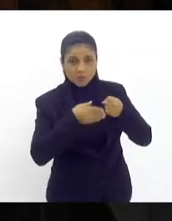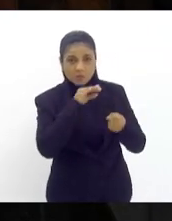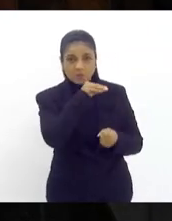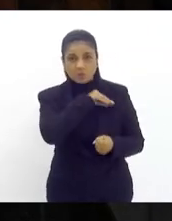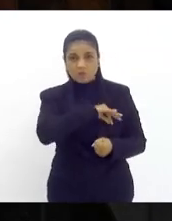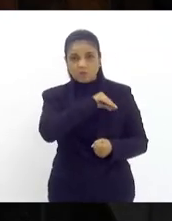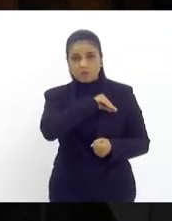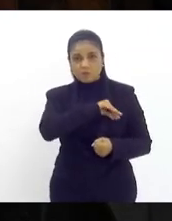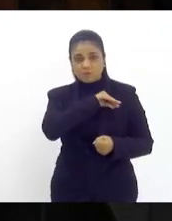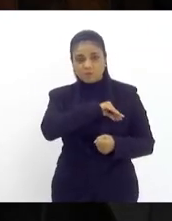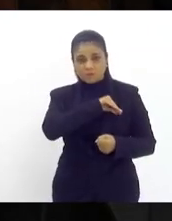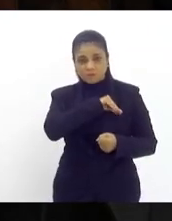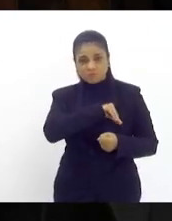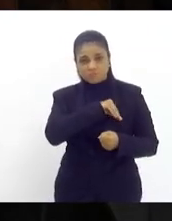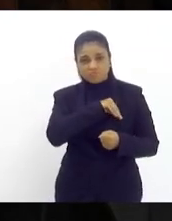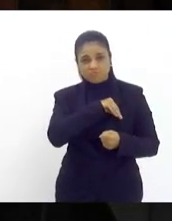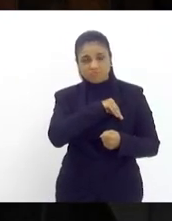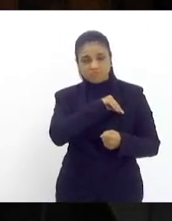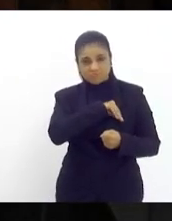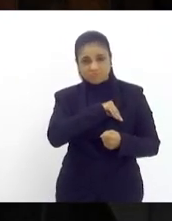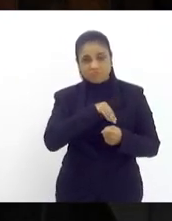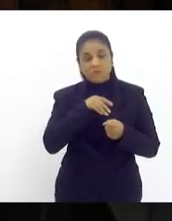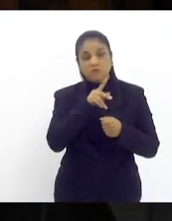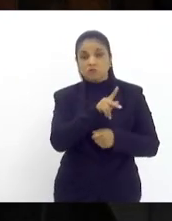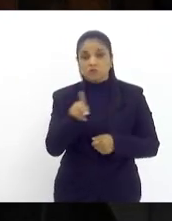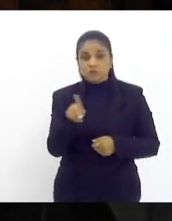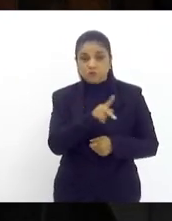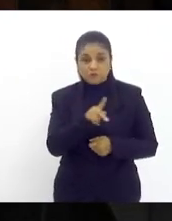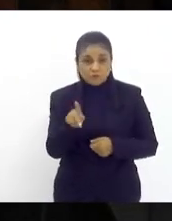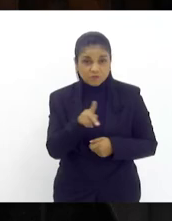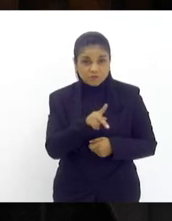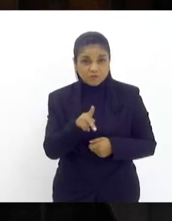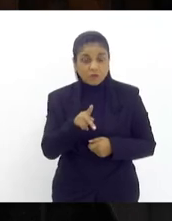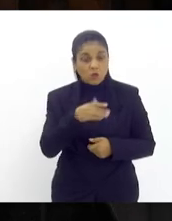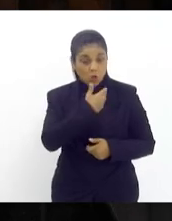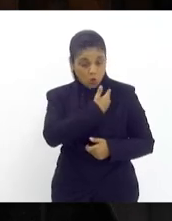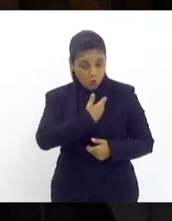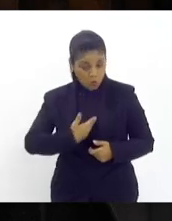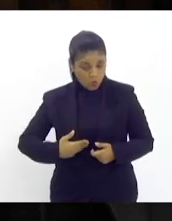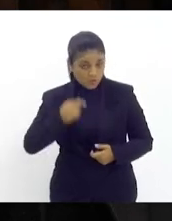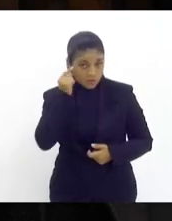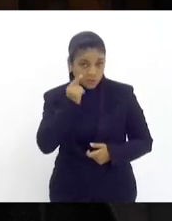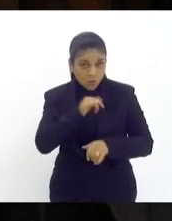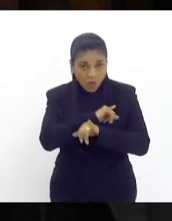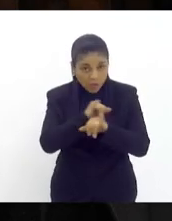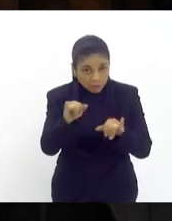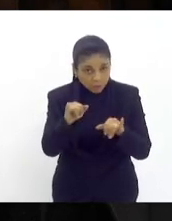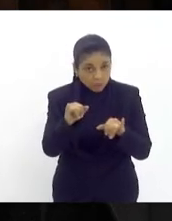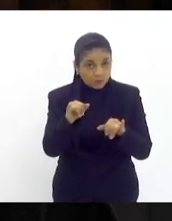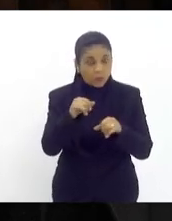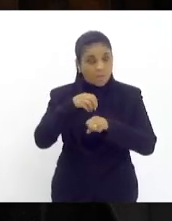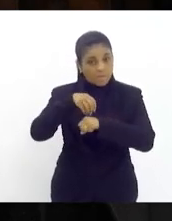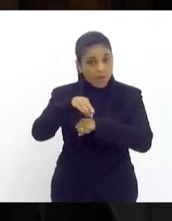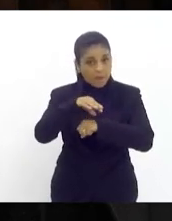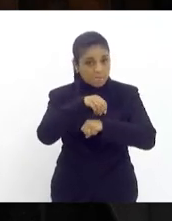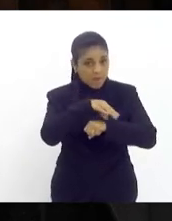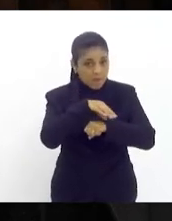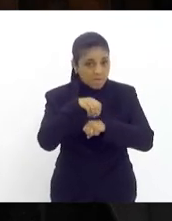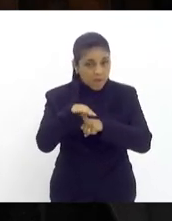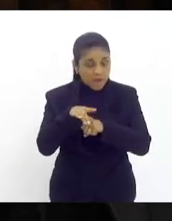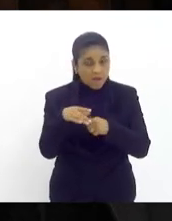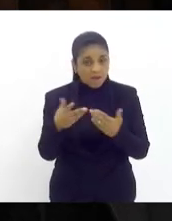do magistério Governador anunciou que manda essa mensagem e que que eu tô dizendo